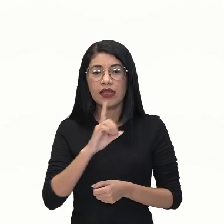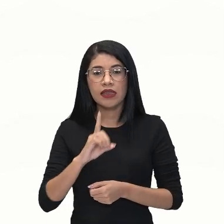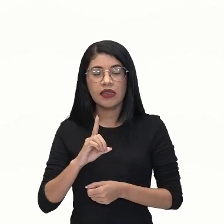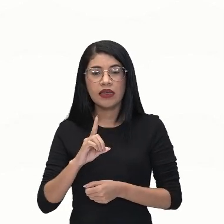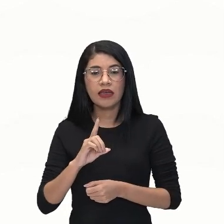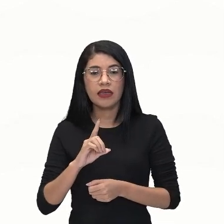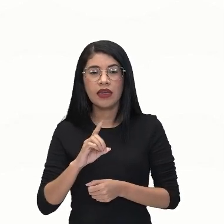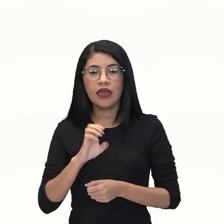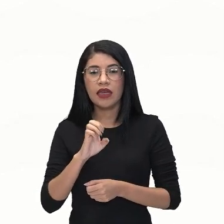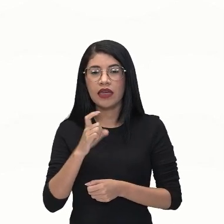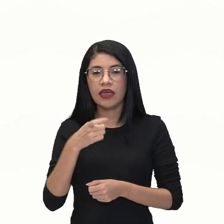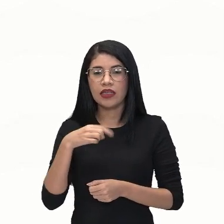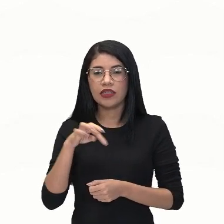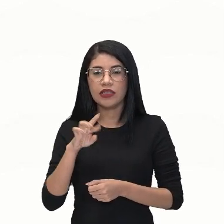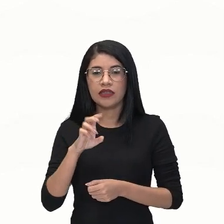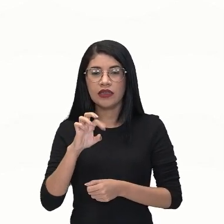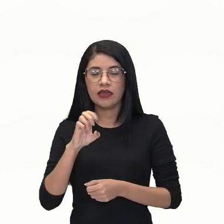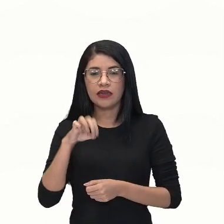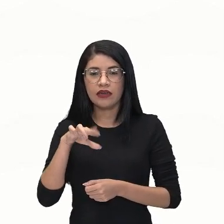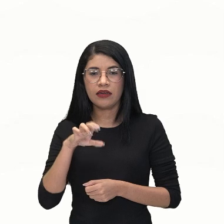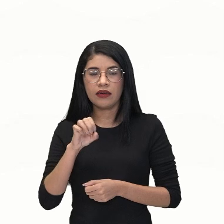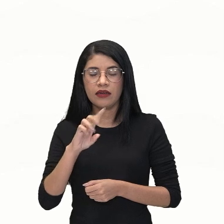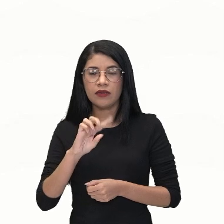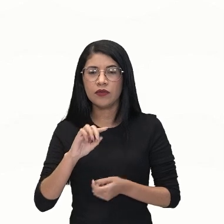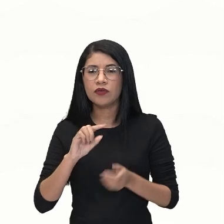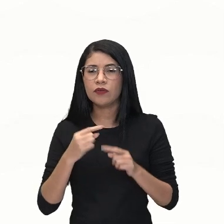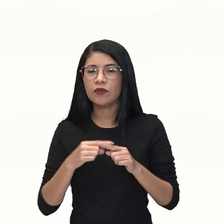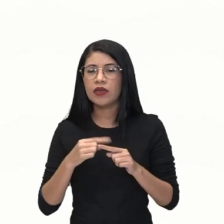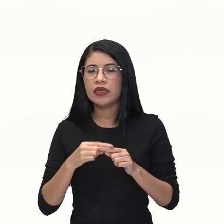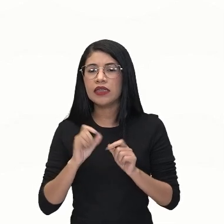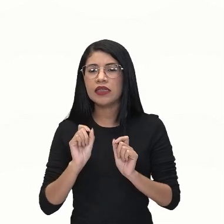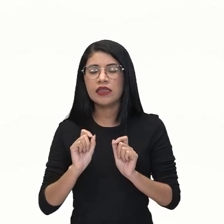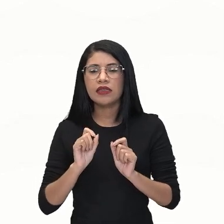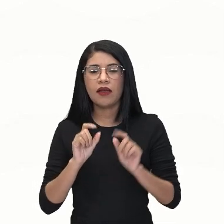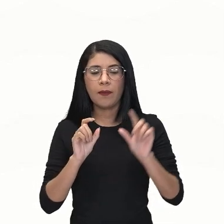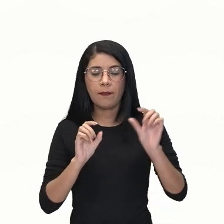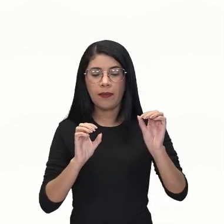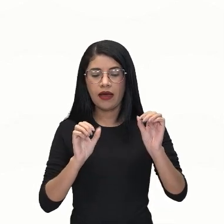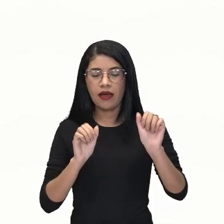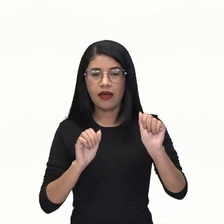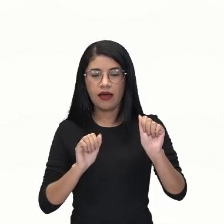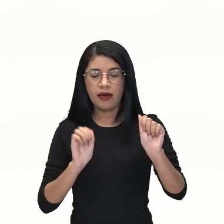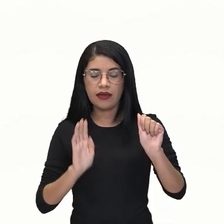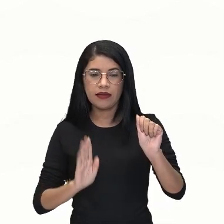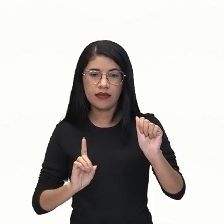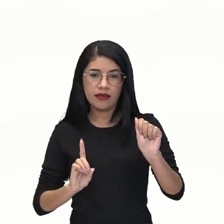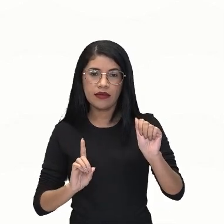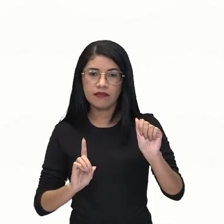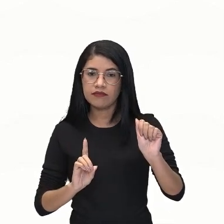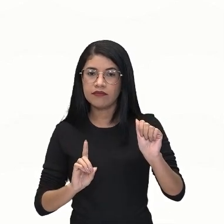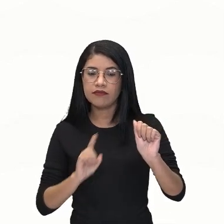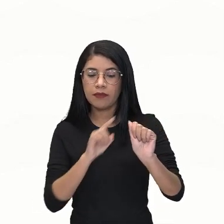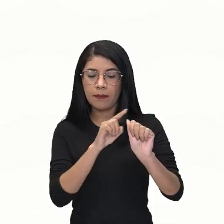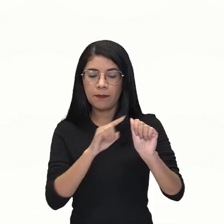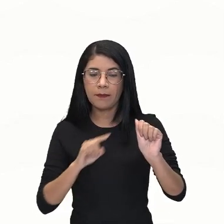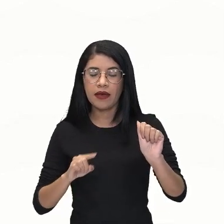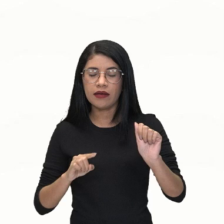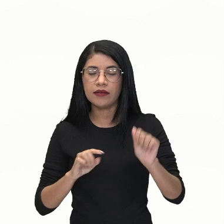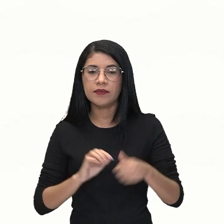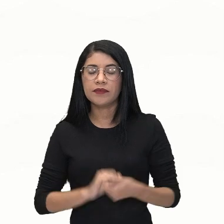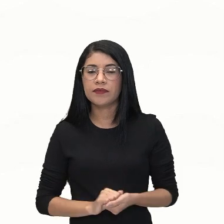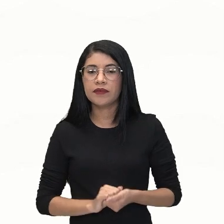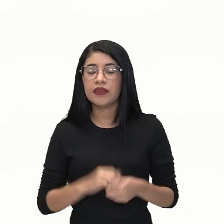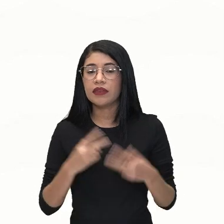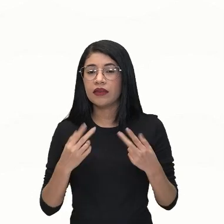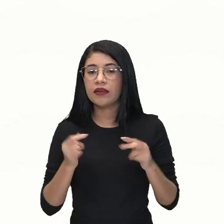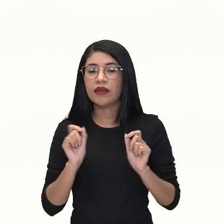de extremos? Justamente porque eles estão sempre nos cantinhos, tá? Então aqui, ó, o produto dos extremos é